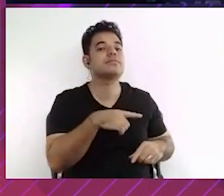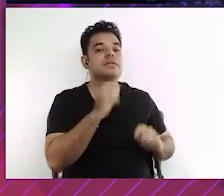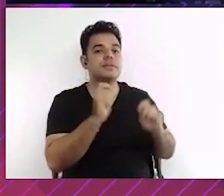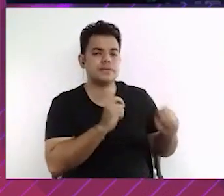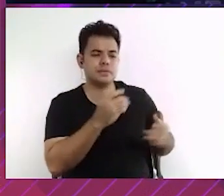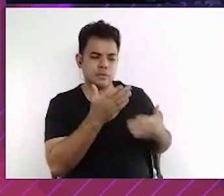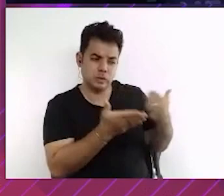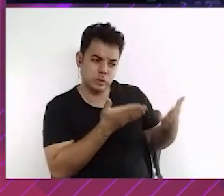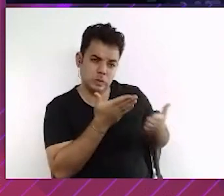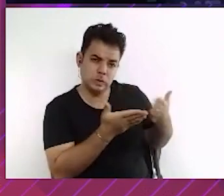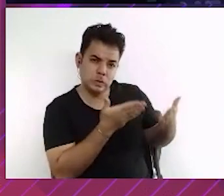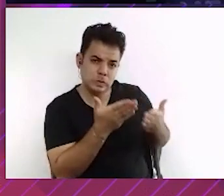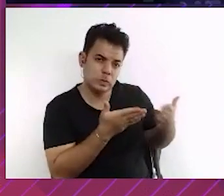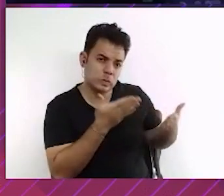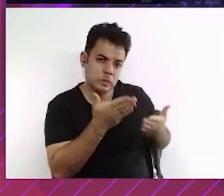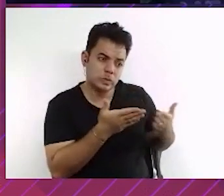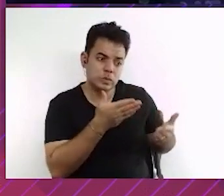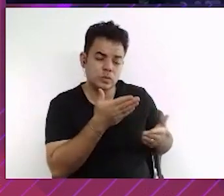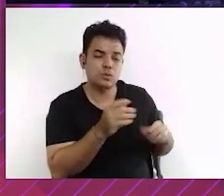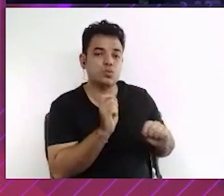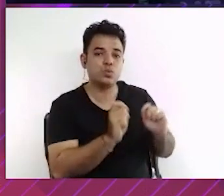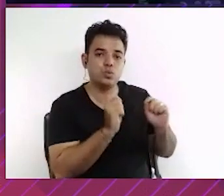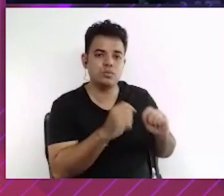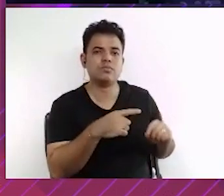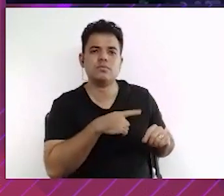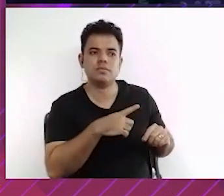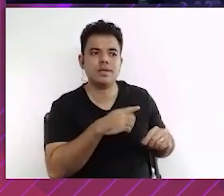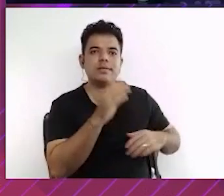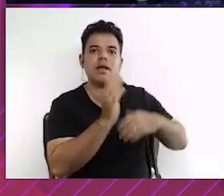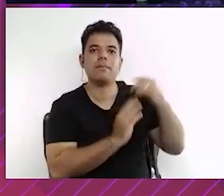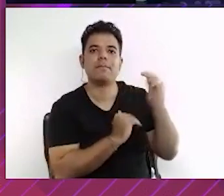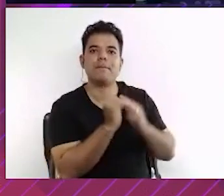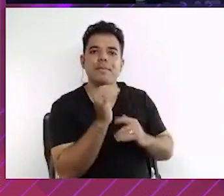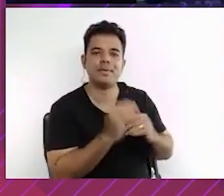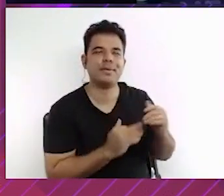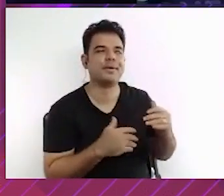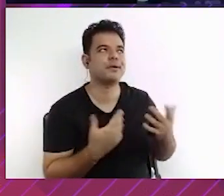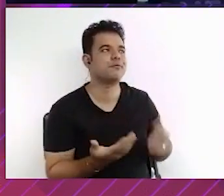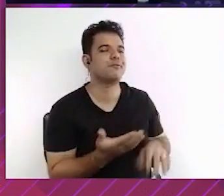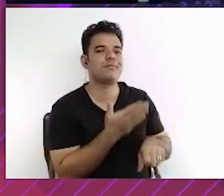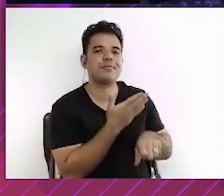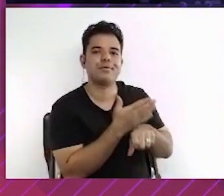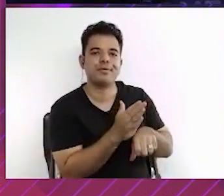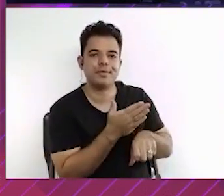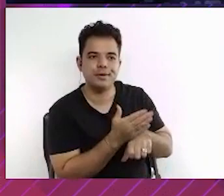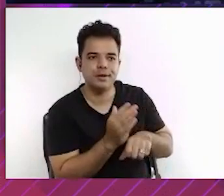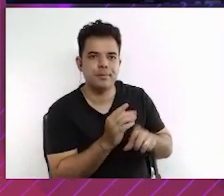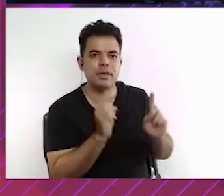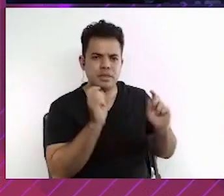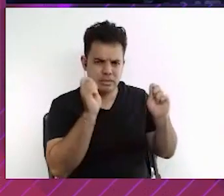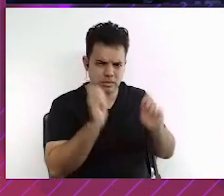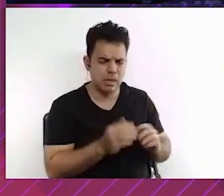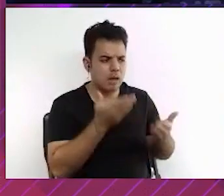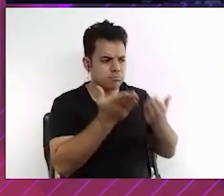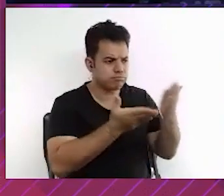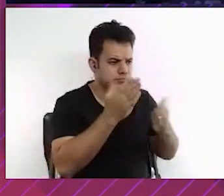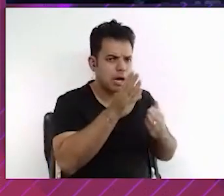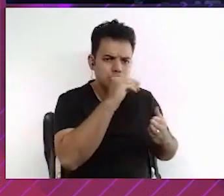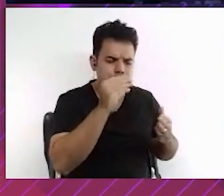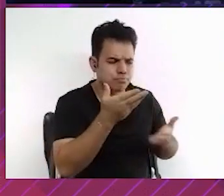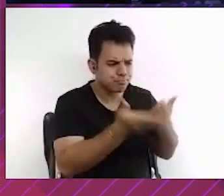cuidar dos adultos que estão na terapia intensiva, mas eles não têm habilidade ou treinamento para cuidar de crianças na terapia intensiva. Tem